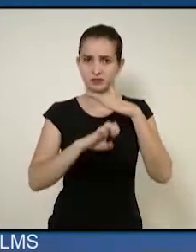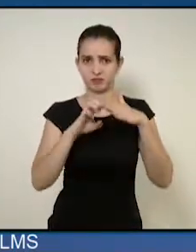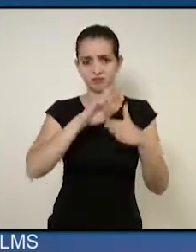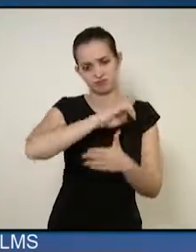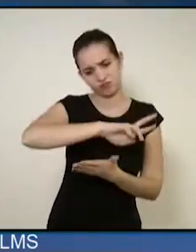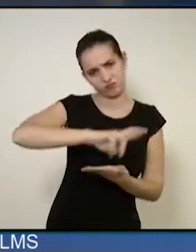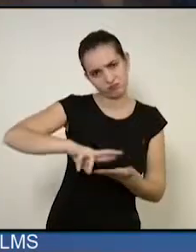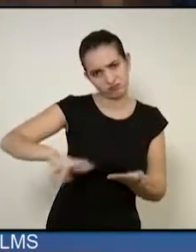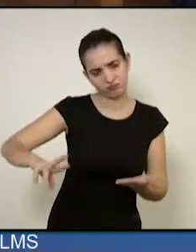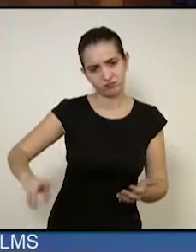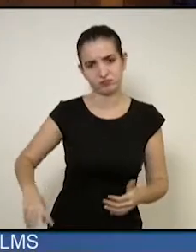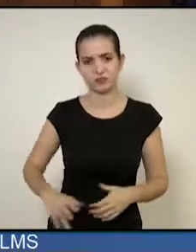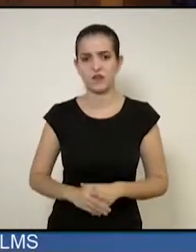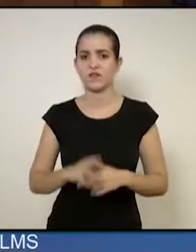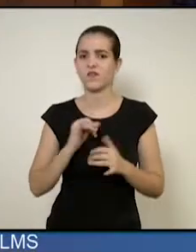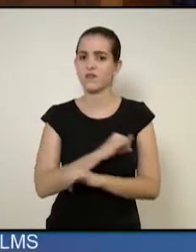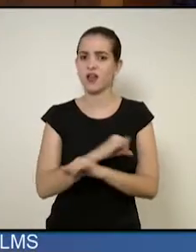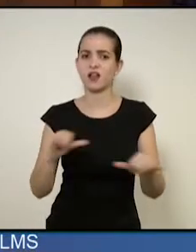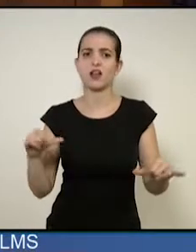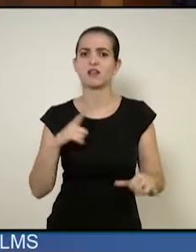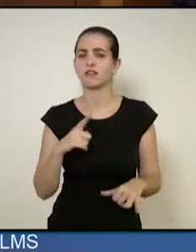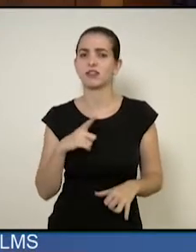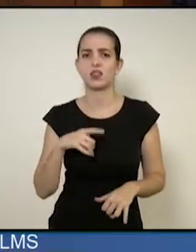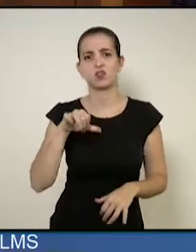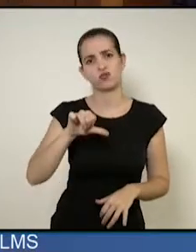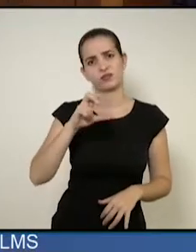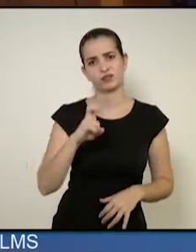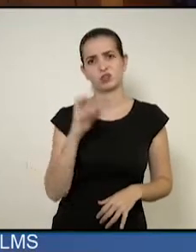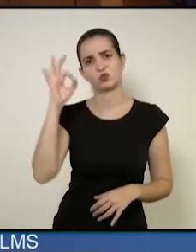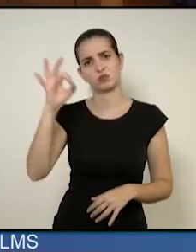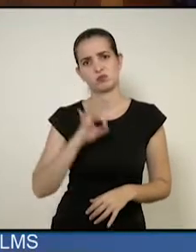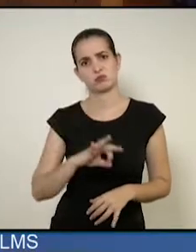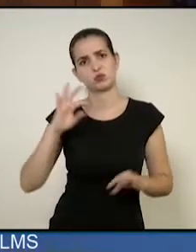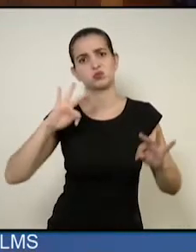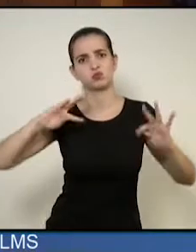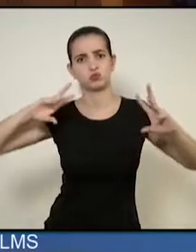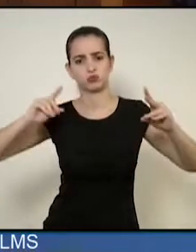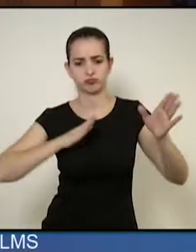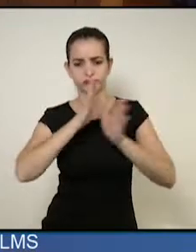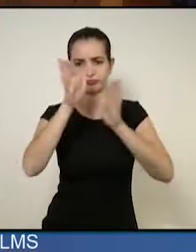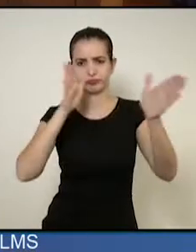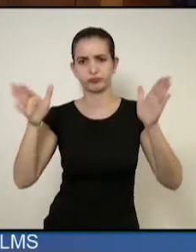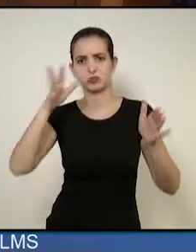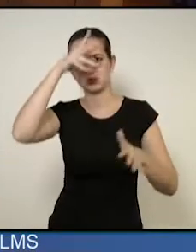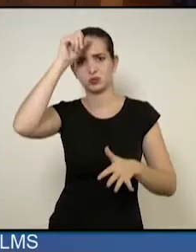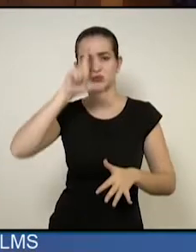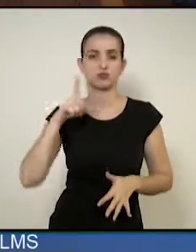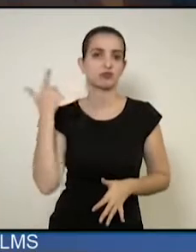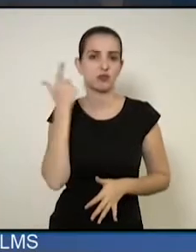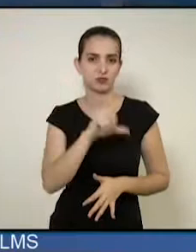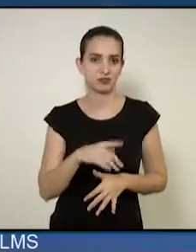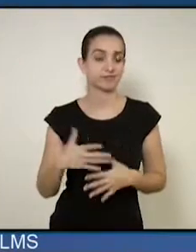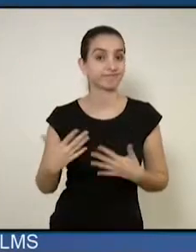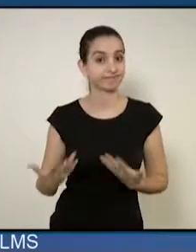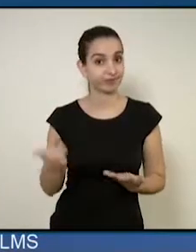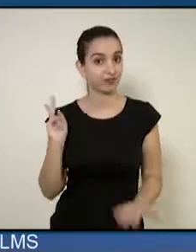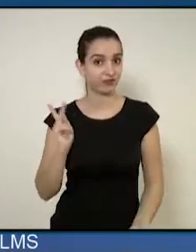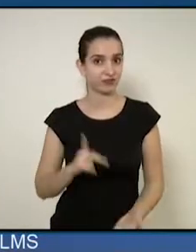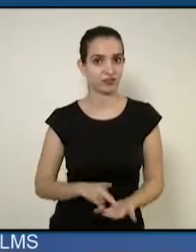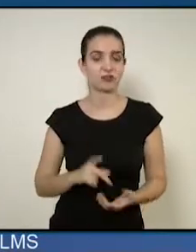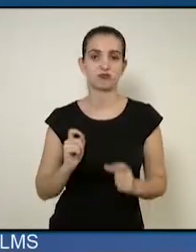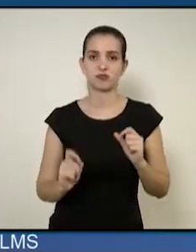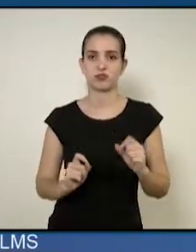empresas, deputado João Grandão, falar dessa cobertura de 95%? A verdade é que